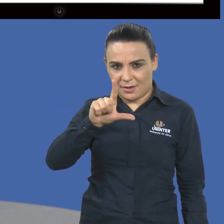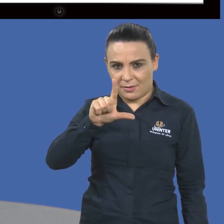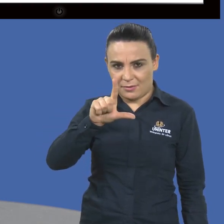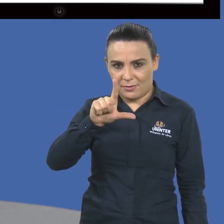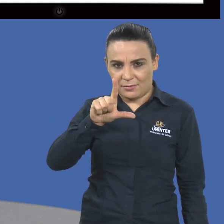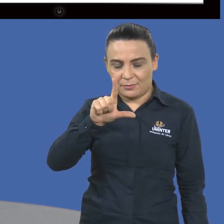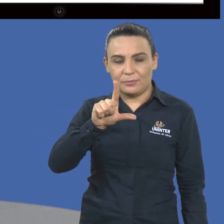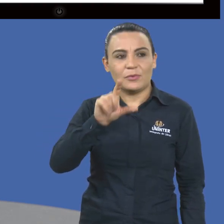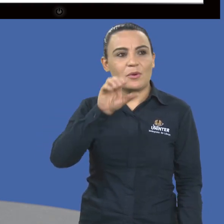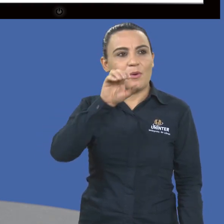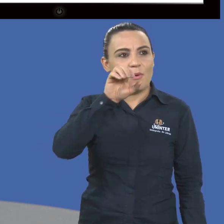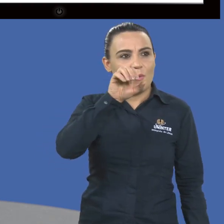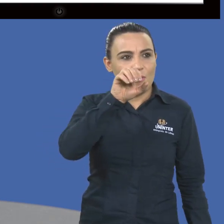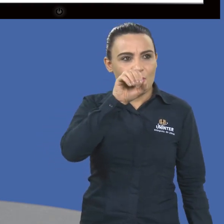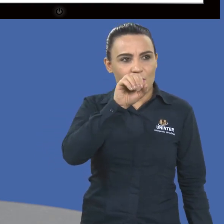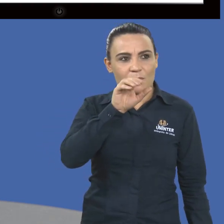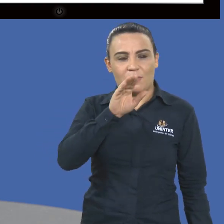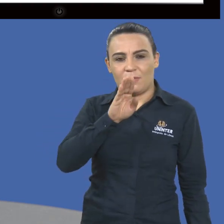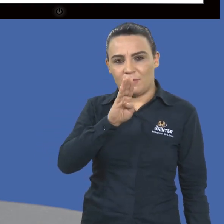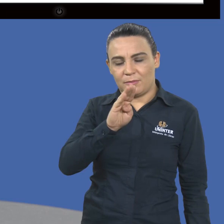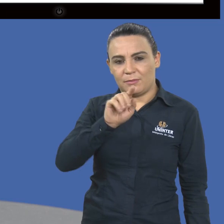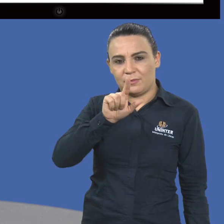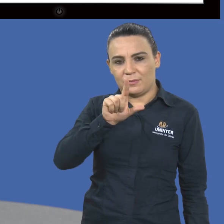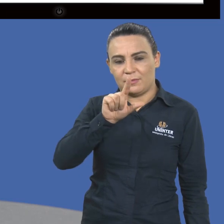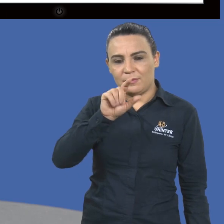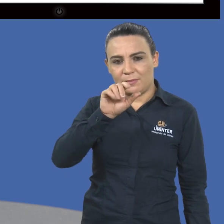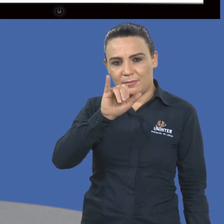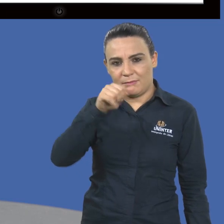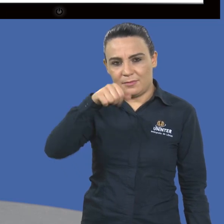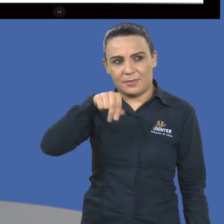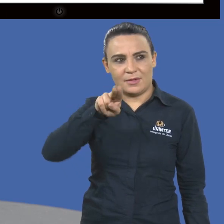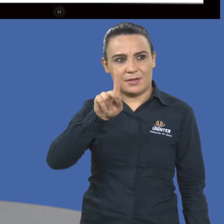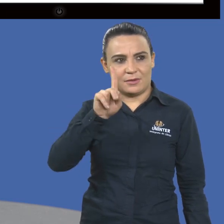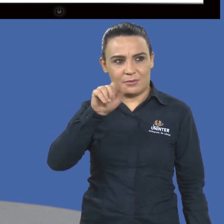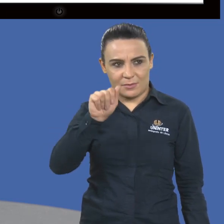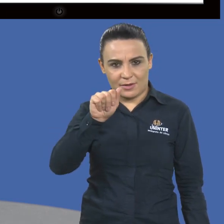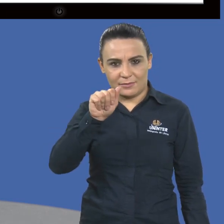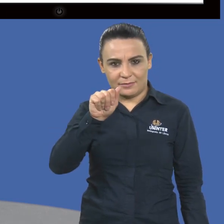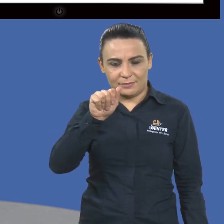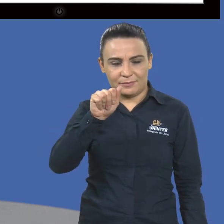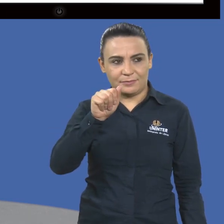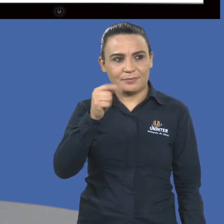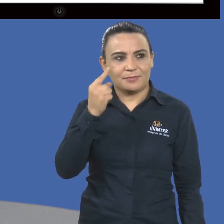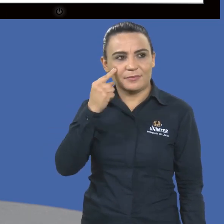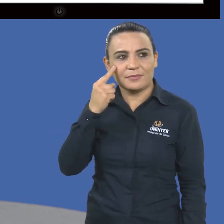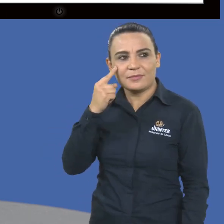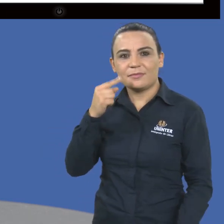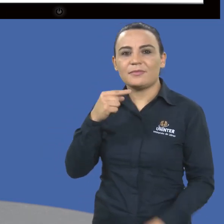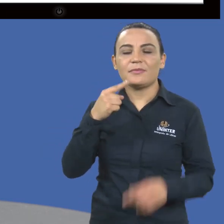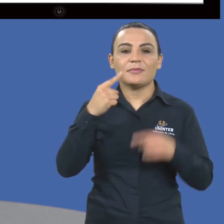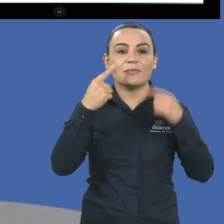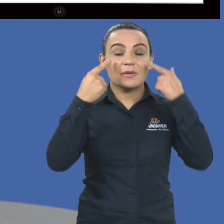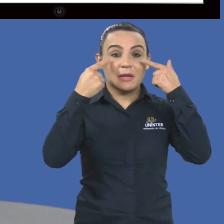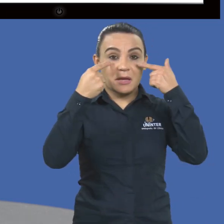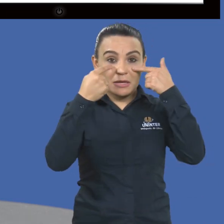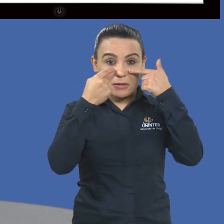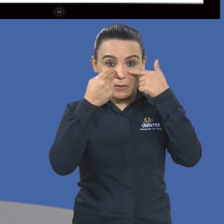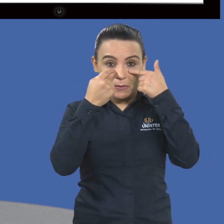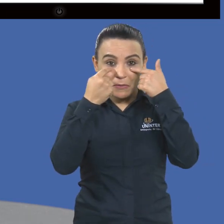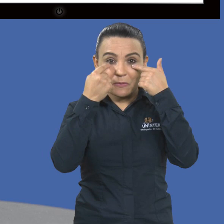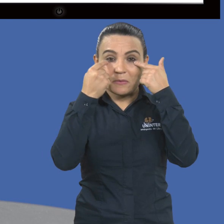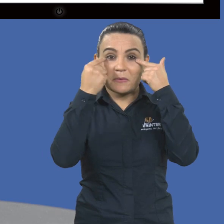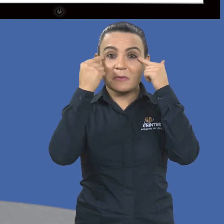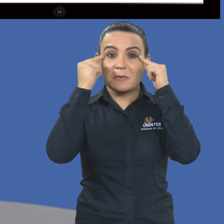uma maneira oblíqua. Todos nós temos a fenda na horizontal e que, se